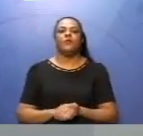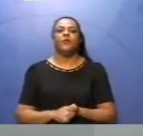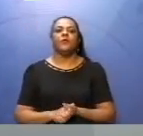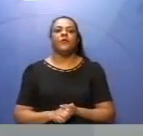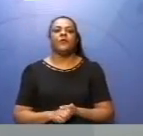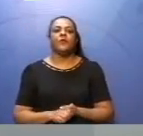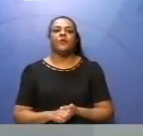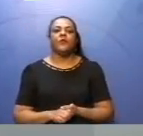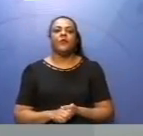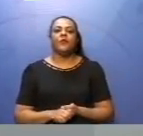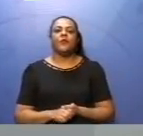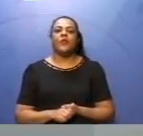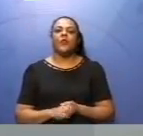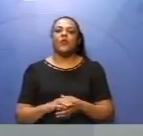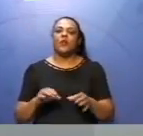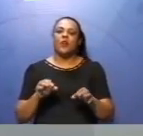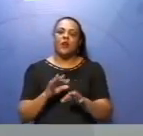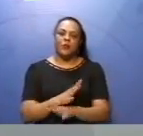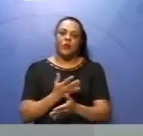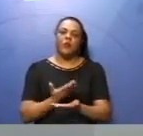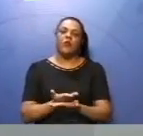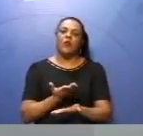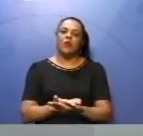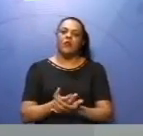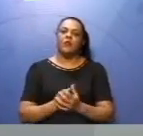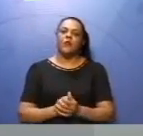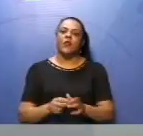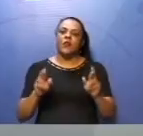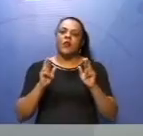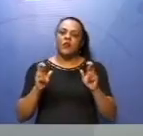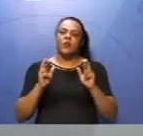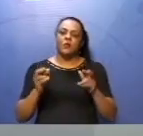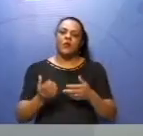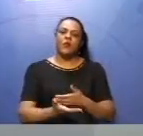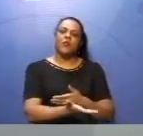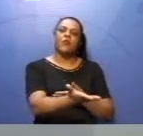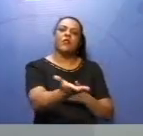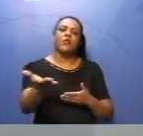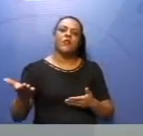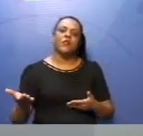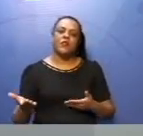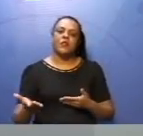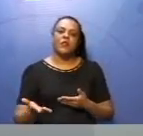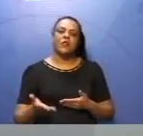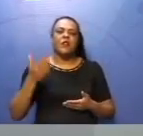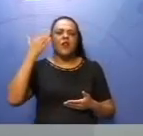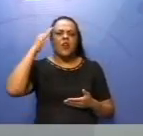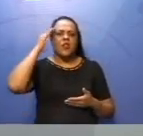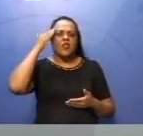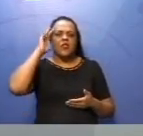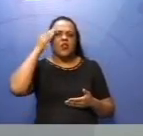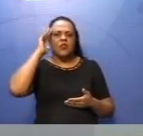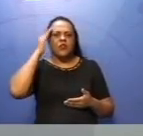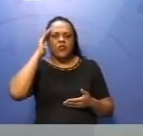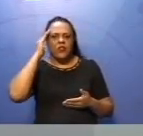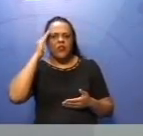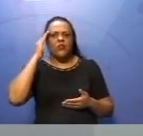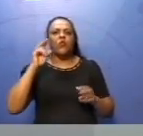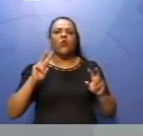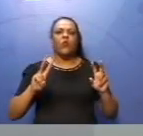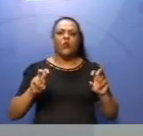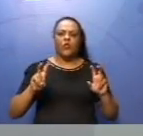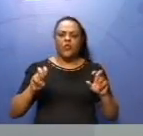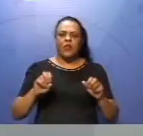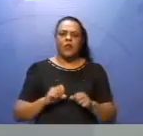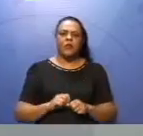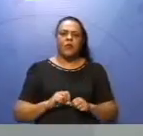Aqui nós vamos encerrando a nossa aula de hoje. Eu espero que vocês tenham entendido um pouco sobre o assunto, a diferença